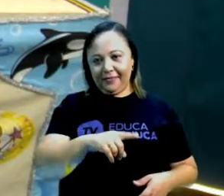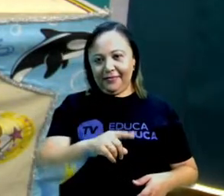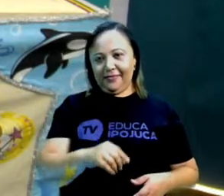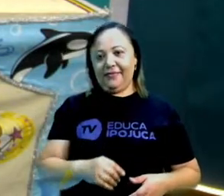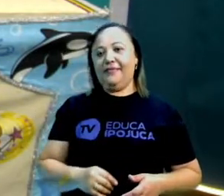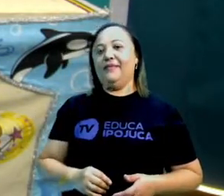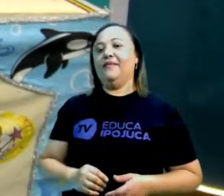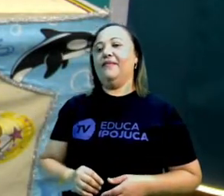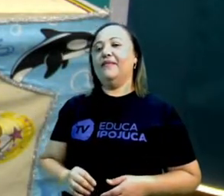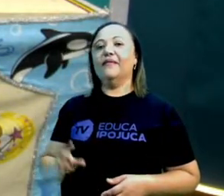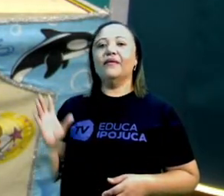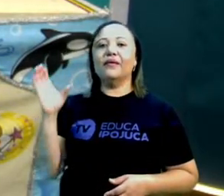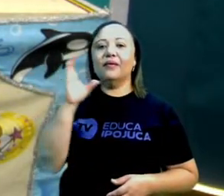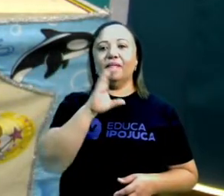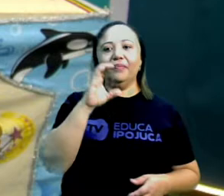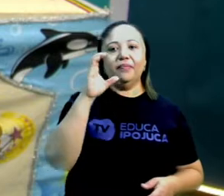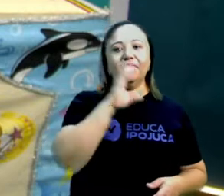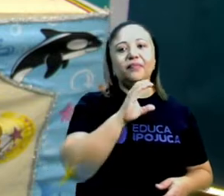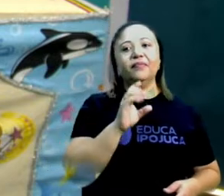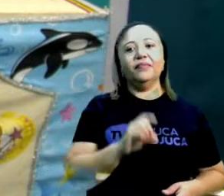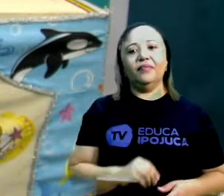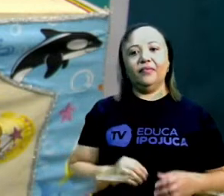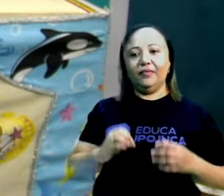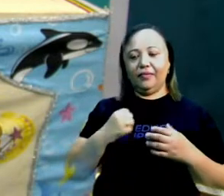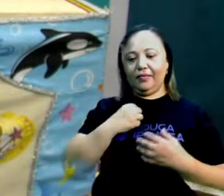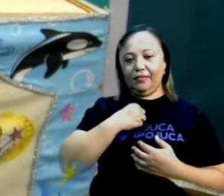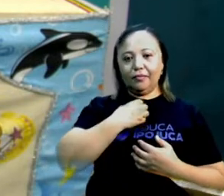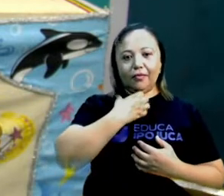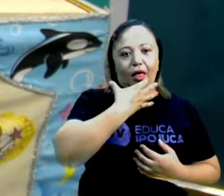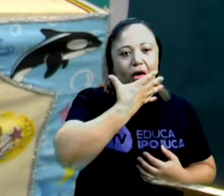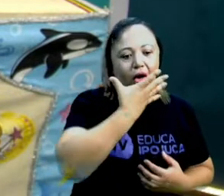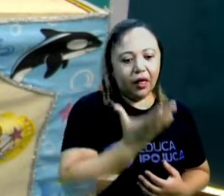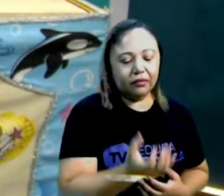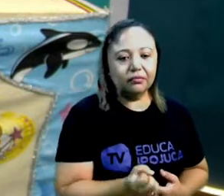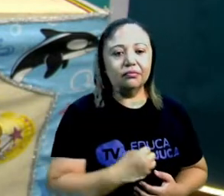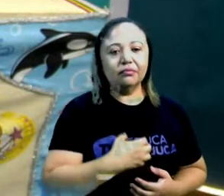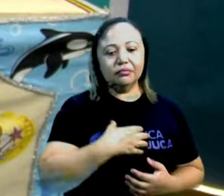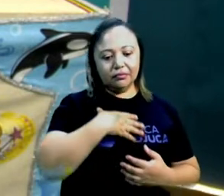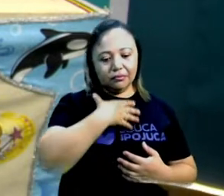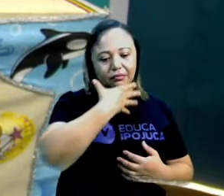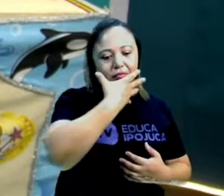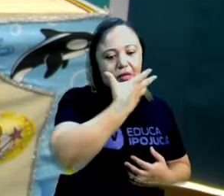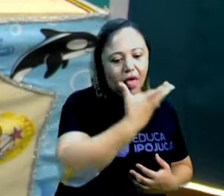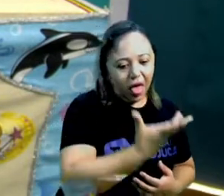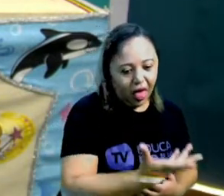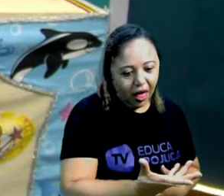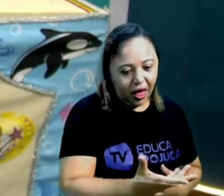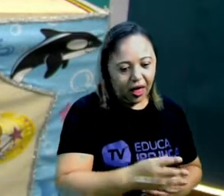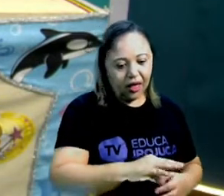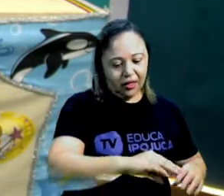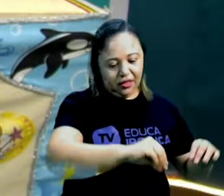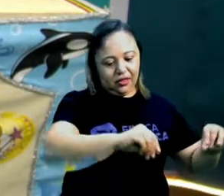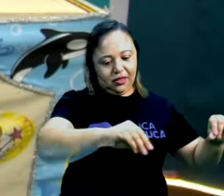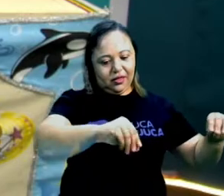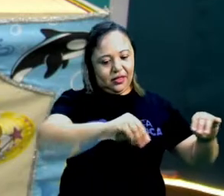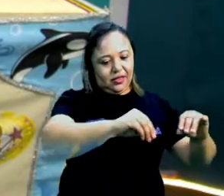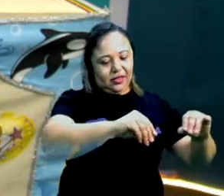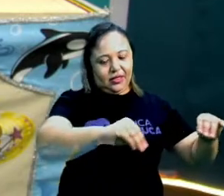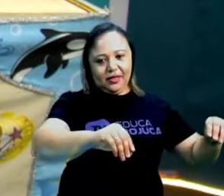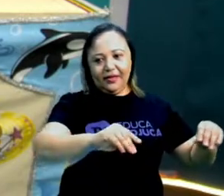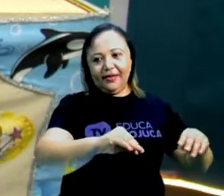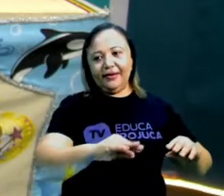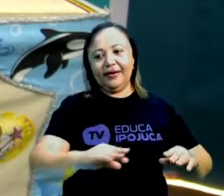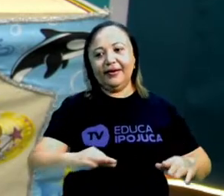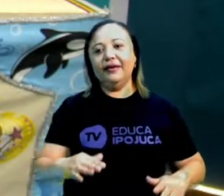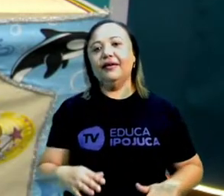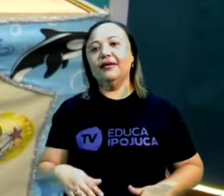foi ligeiro e, ó, vomitou Jonas lá na praia de Nínive. Isso,